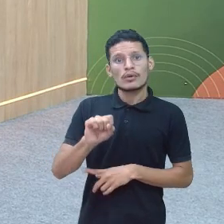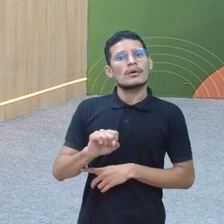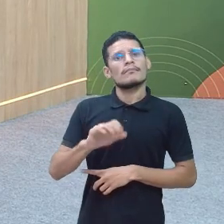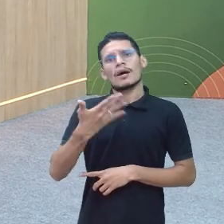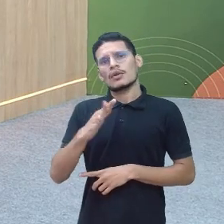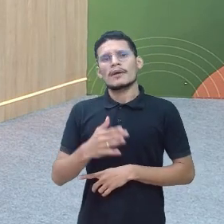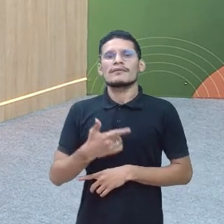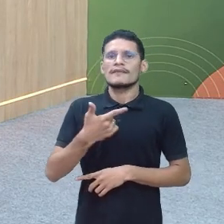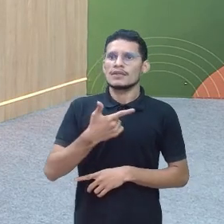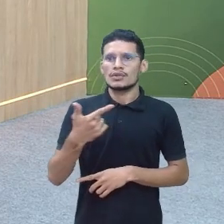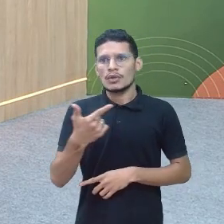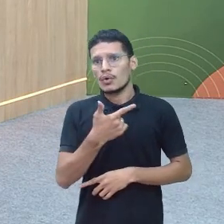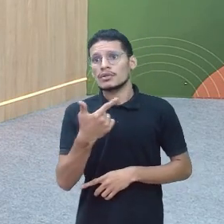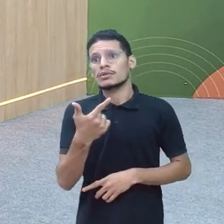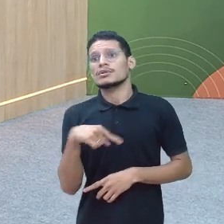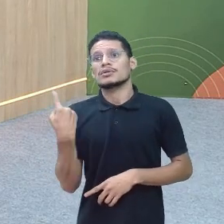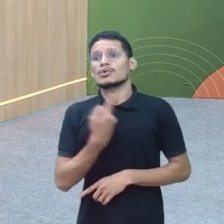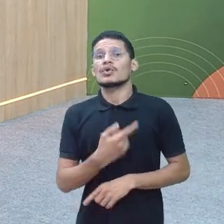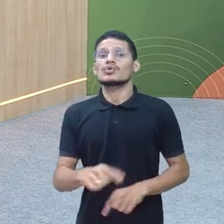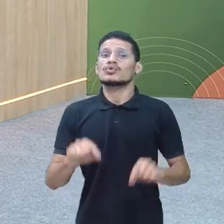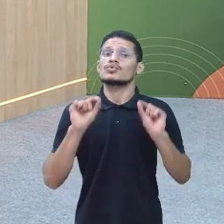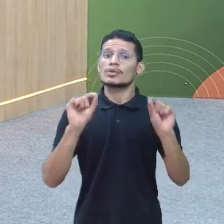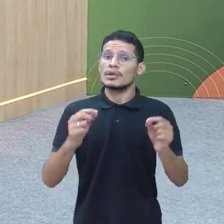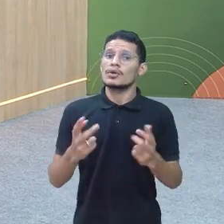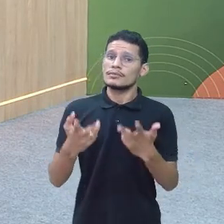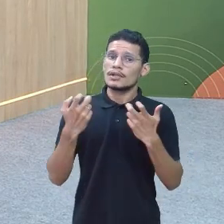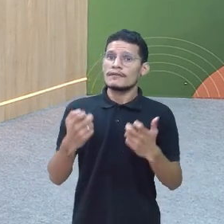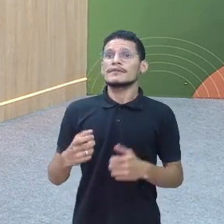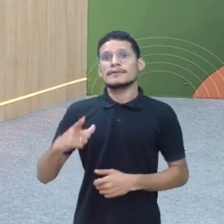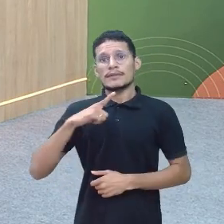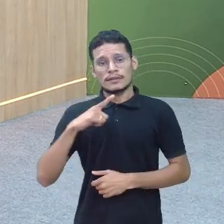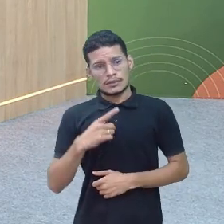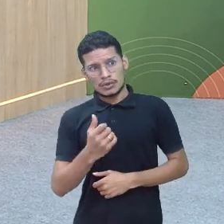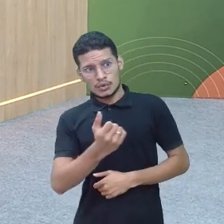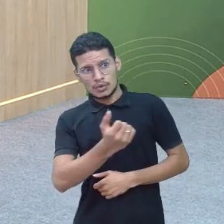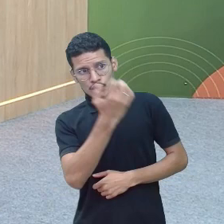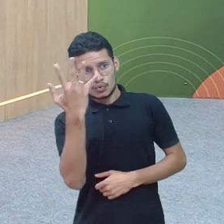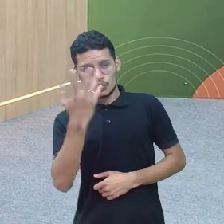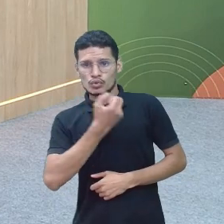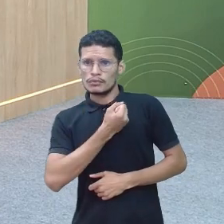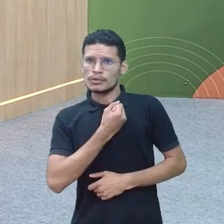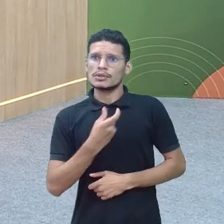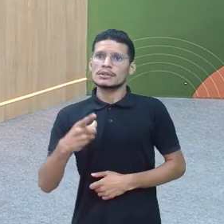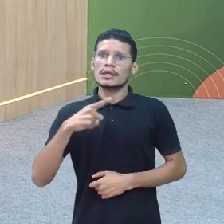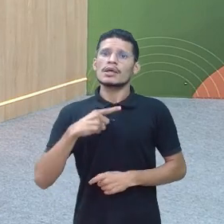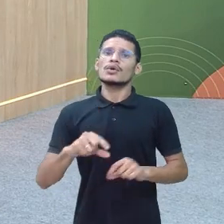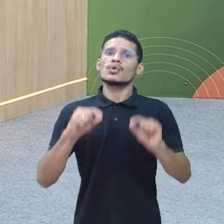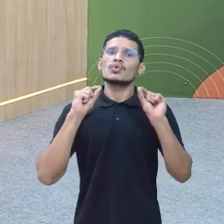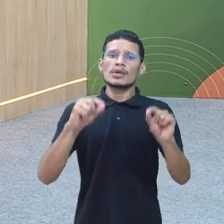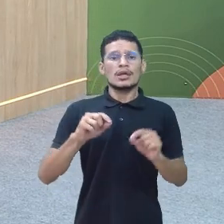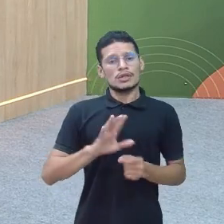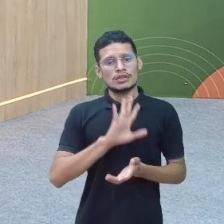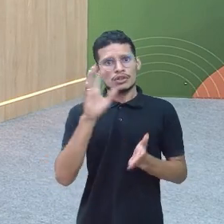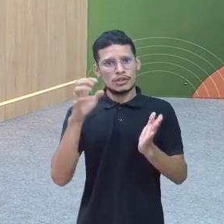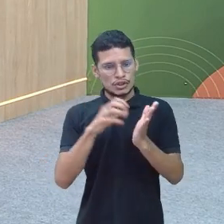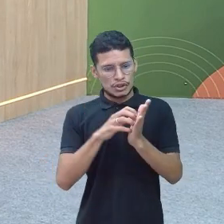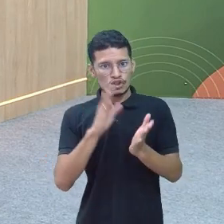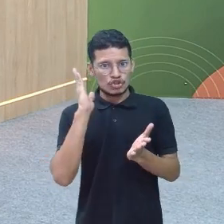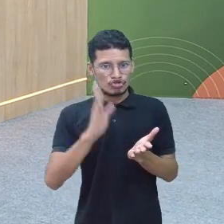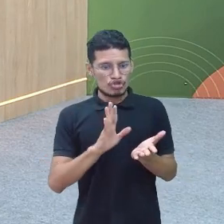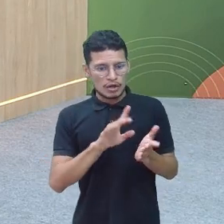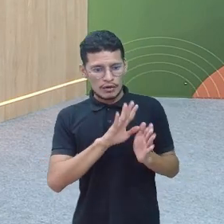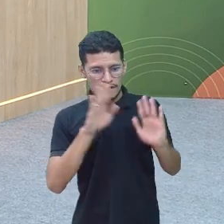aproximadamente 22. E aí, a gente observa que os números desse conjunto estão em torno desse valor aqui.